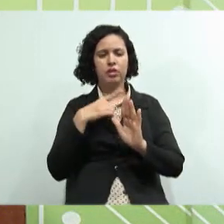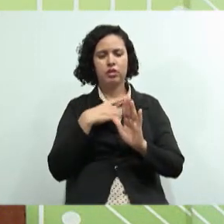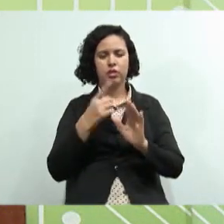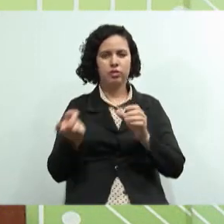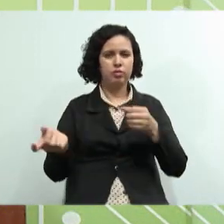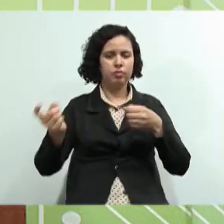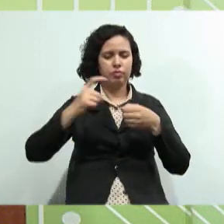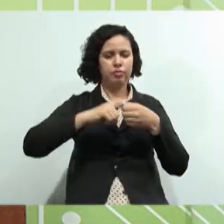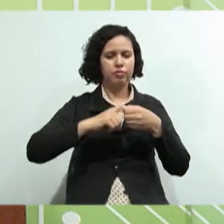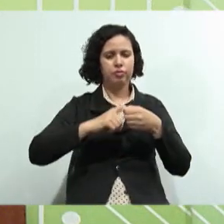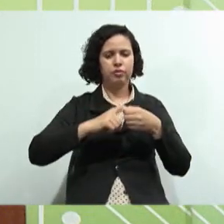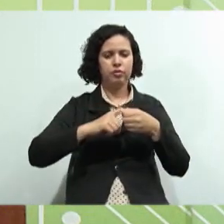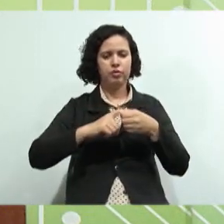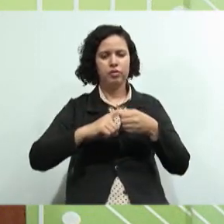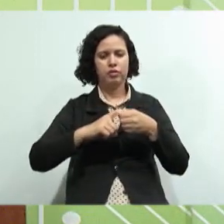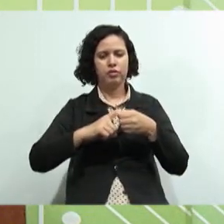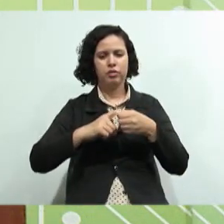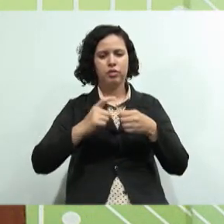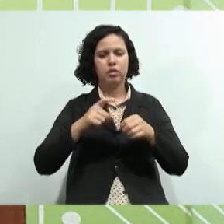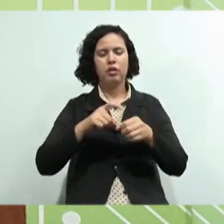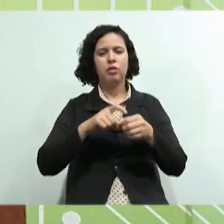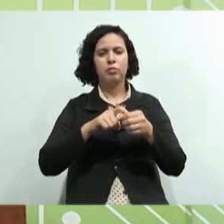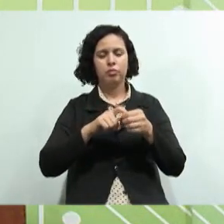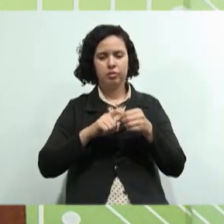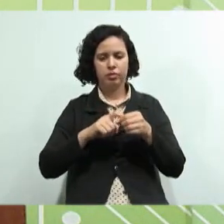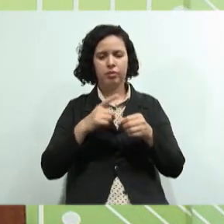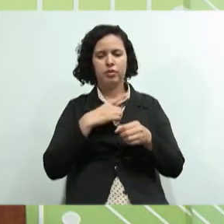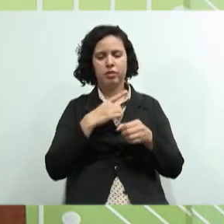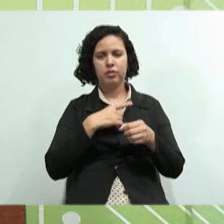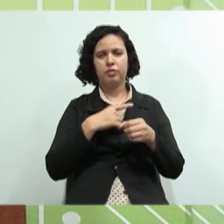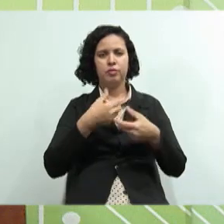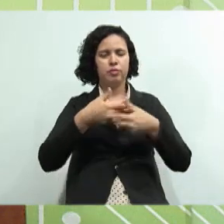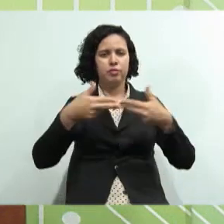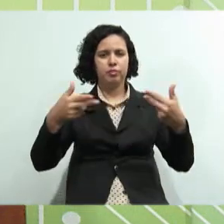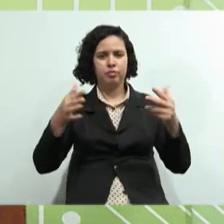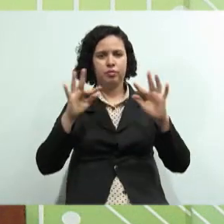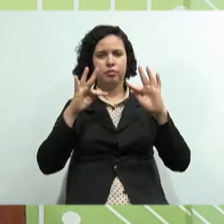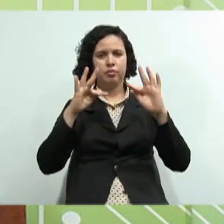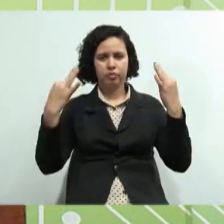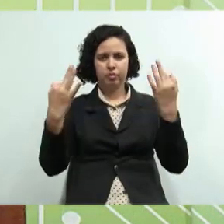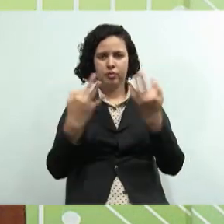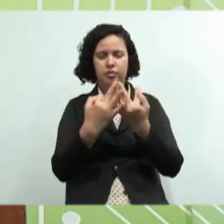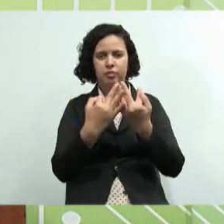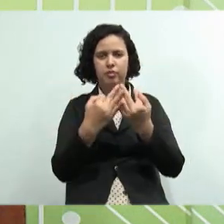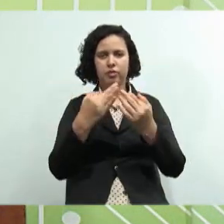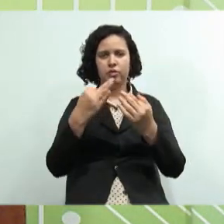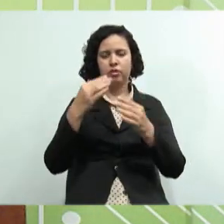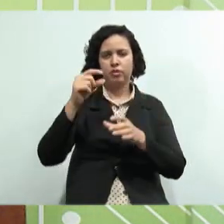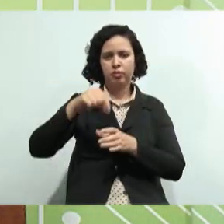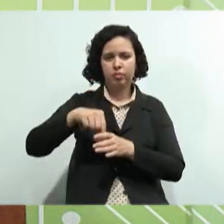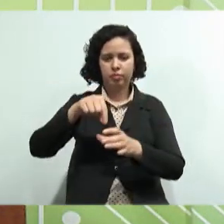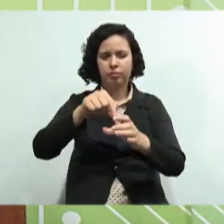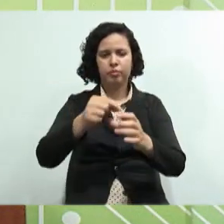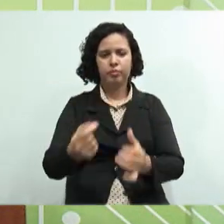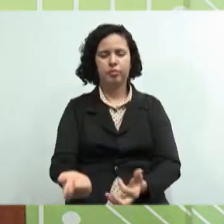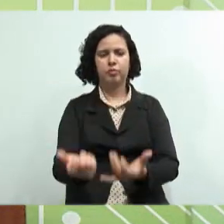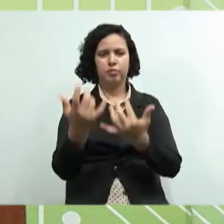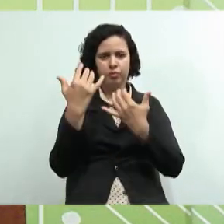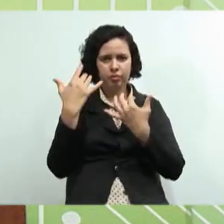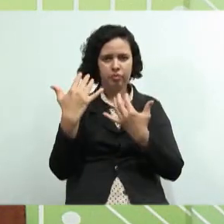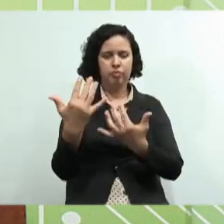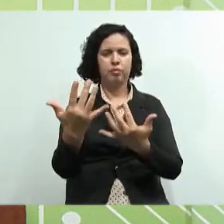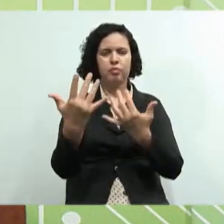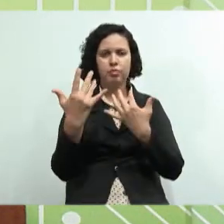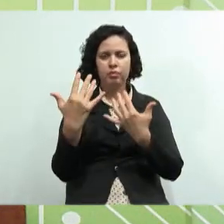verdade. Então, por isso que a gente vai ter várias agriculturas familiares, várias famílias plantando várias coisas ao mesmo tempo na terra, utilizando ao máximo aquela